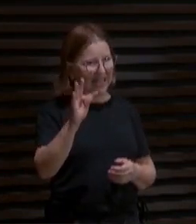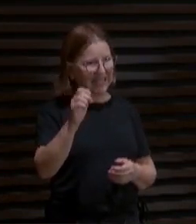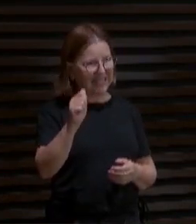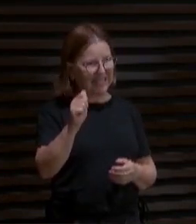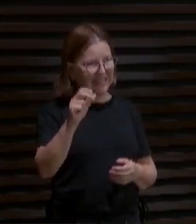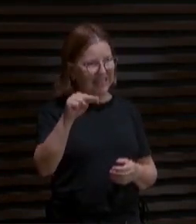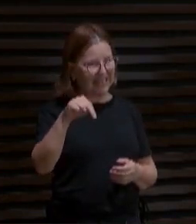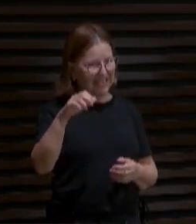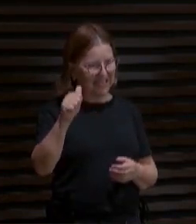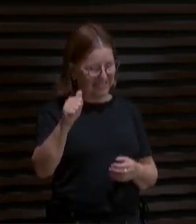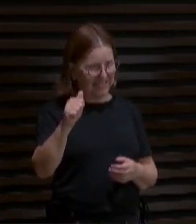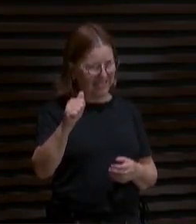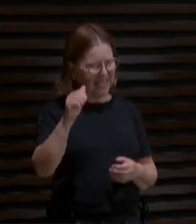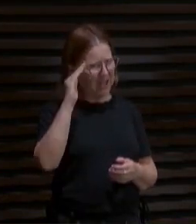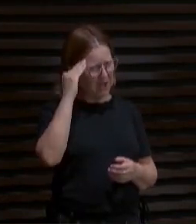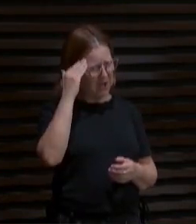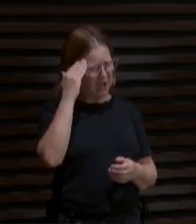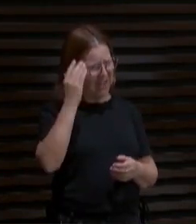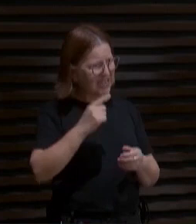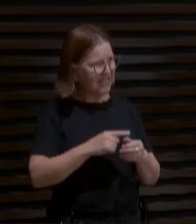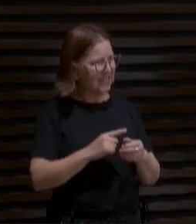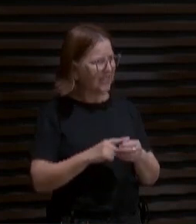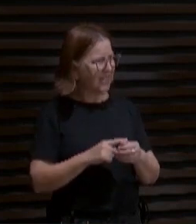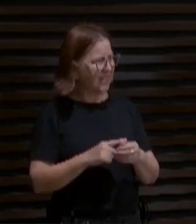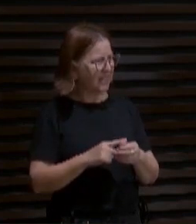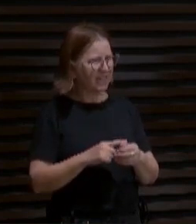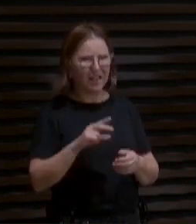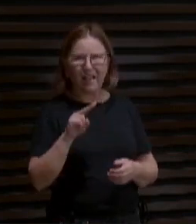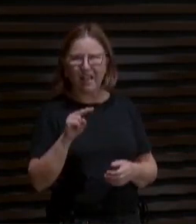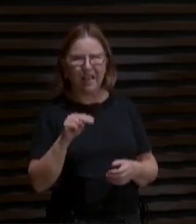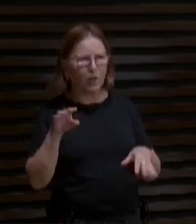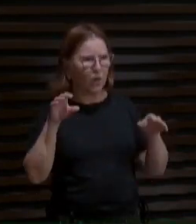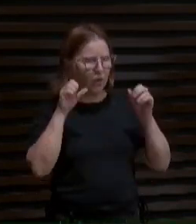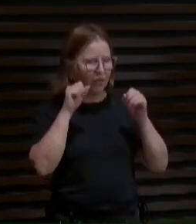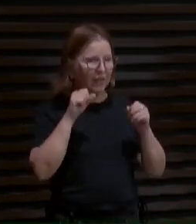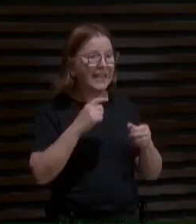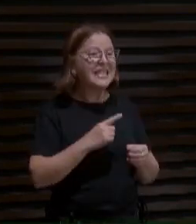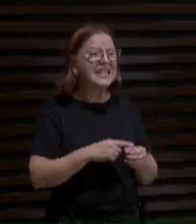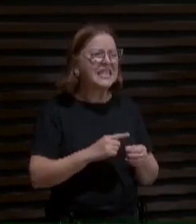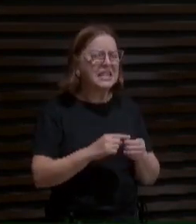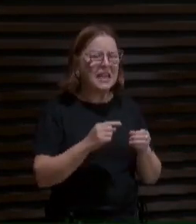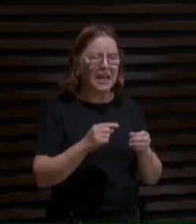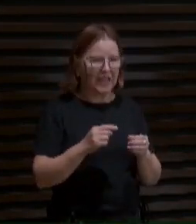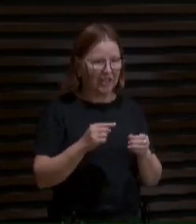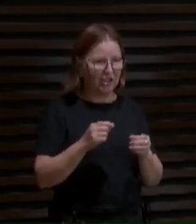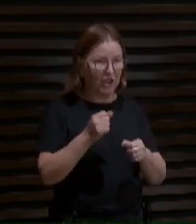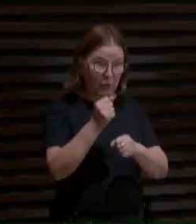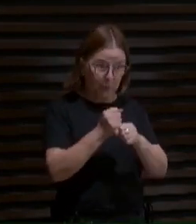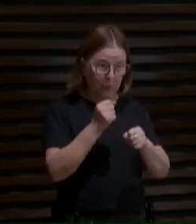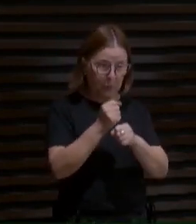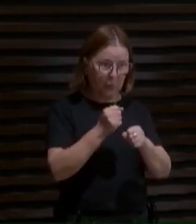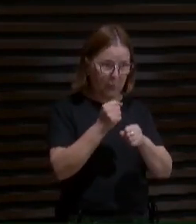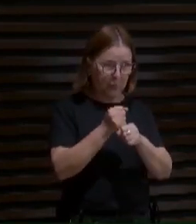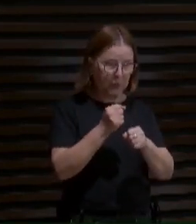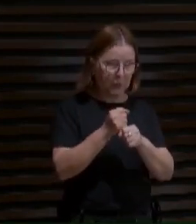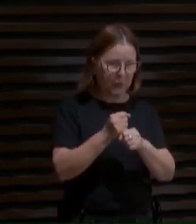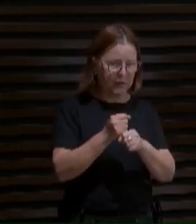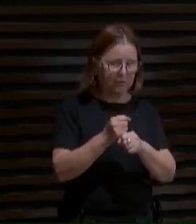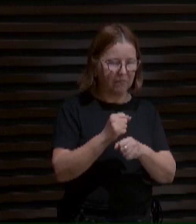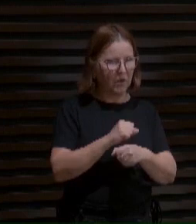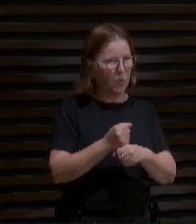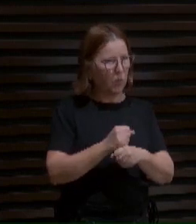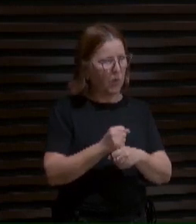Aqui 2 ou 3. Nunca nem ouvi falar. É uma cidadezinha que foi construída no ano